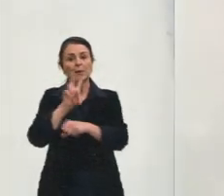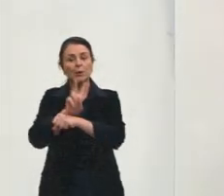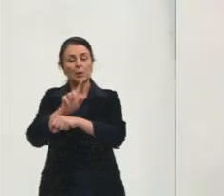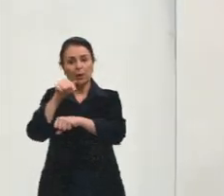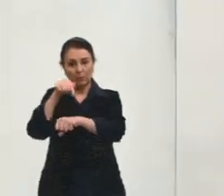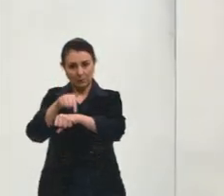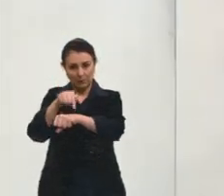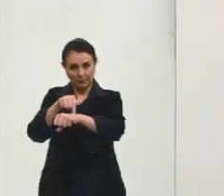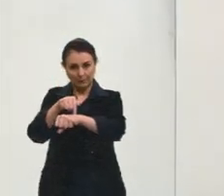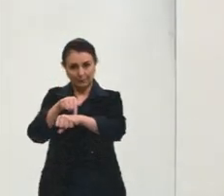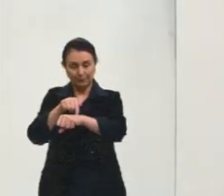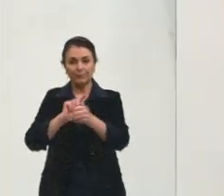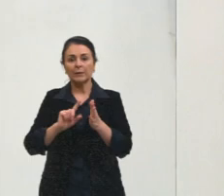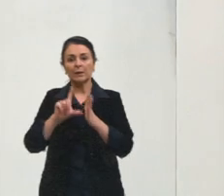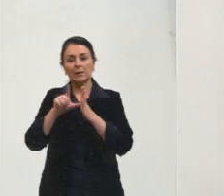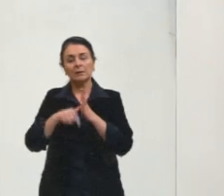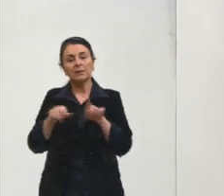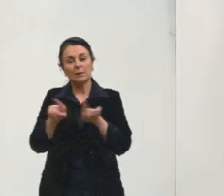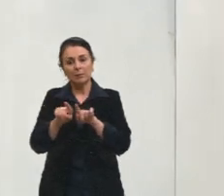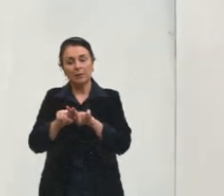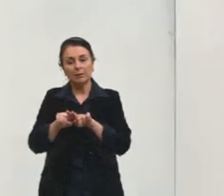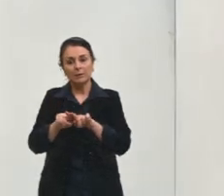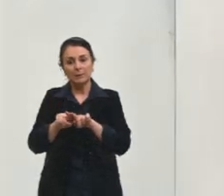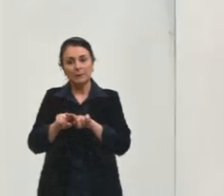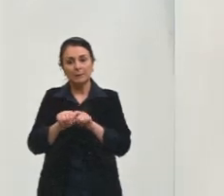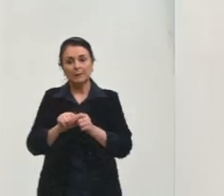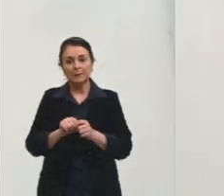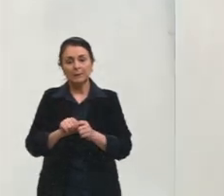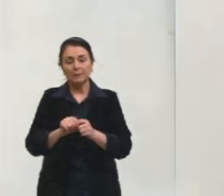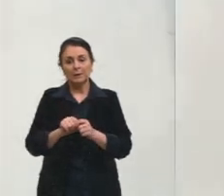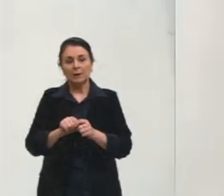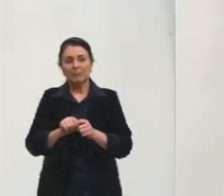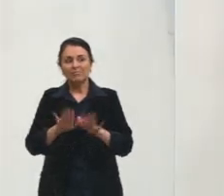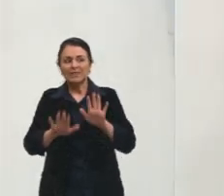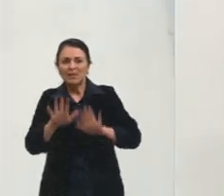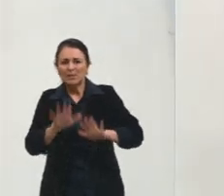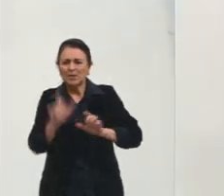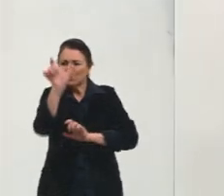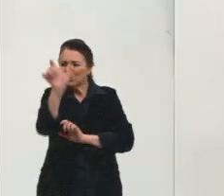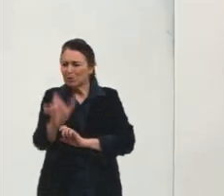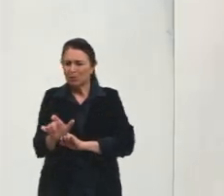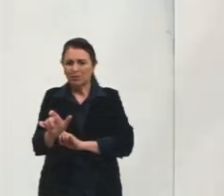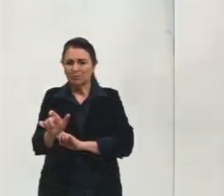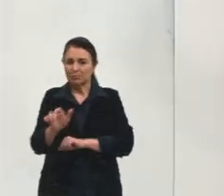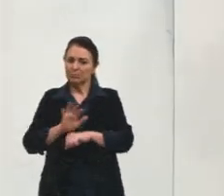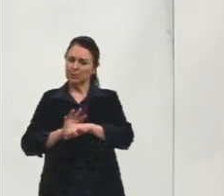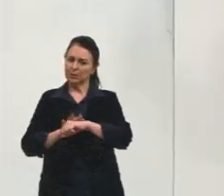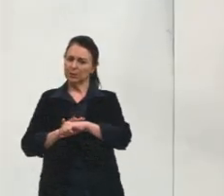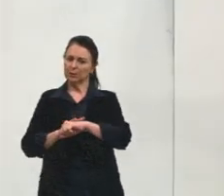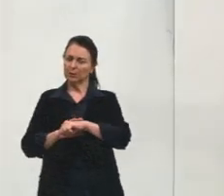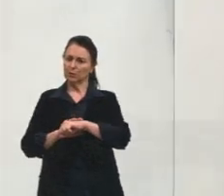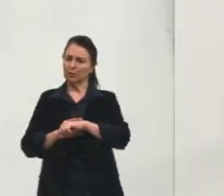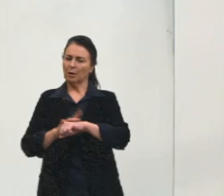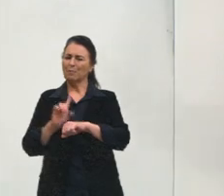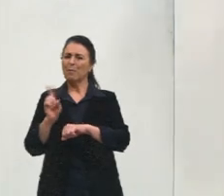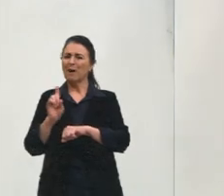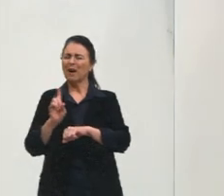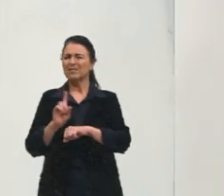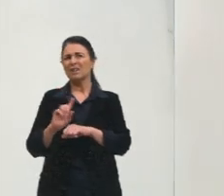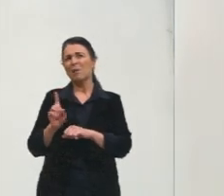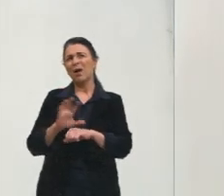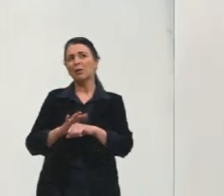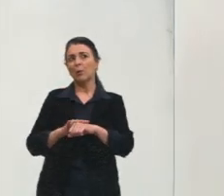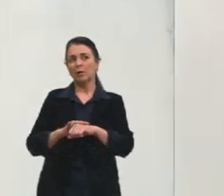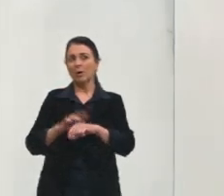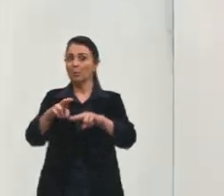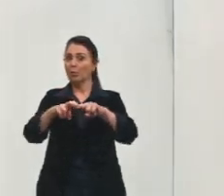motivo número um depois também gente nós temos que às vezes a pessoa tá doente mas não é uma doença causada